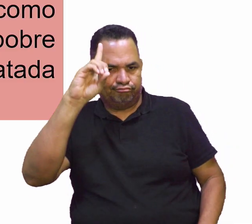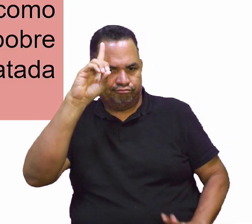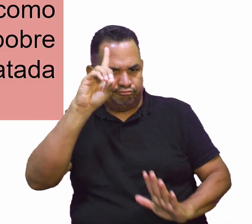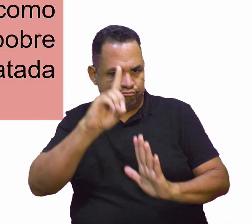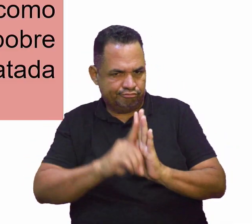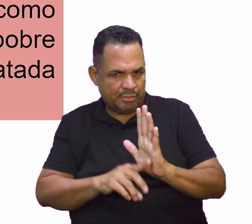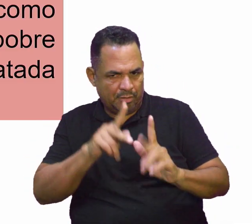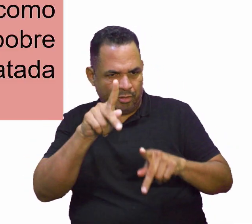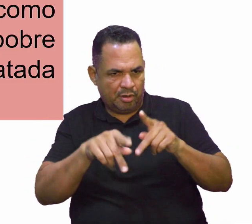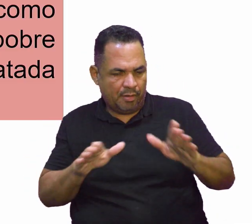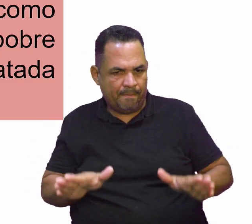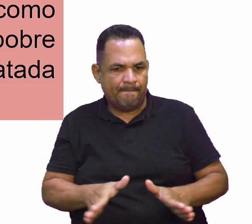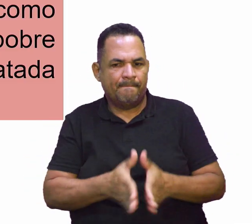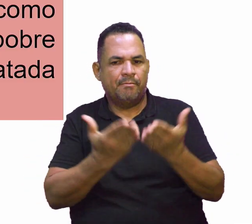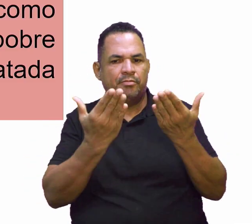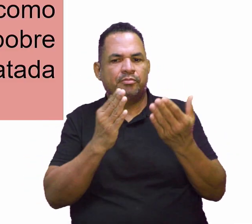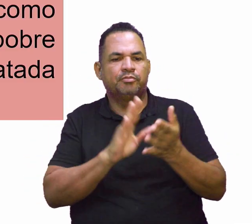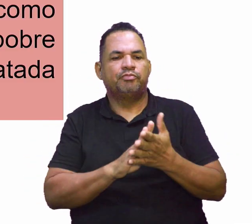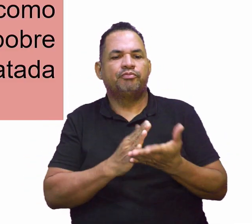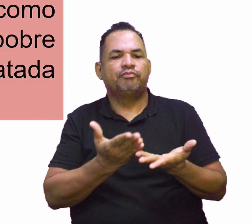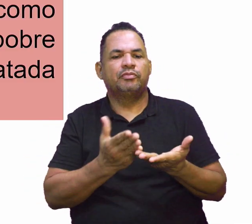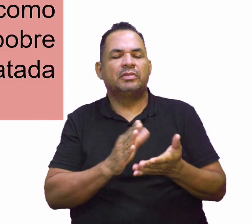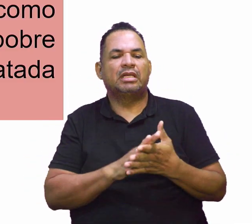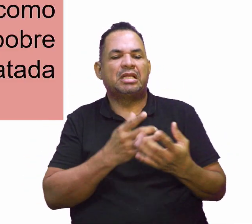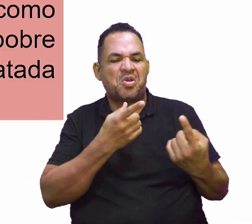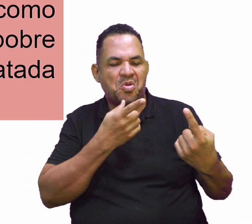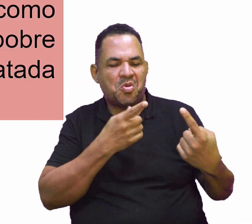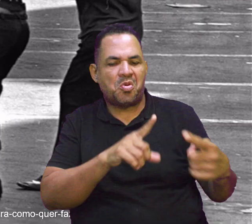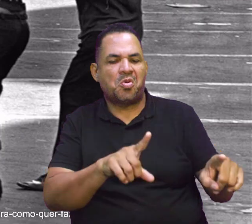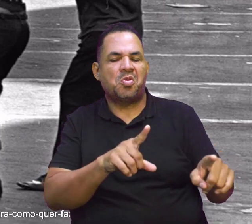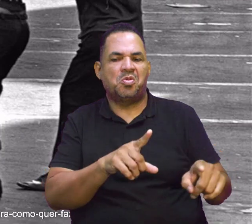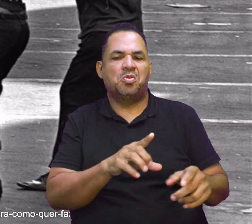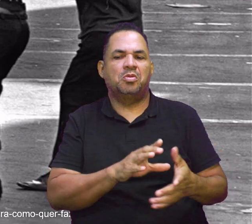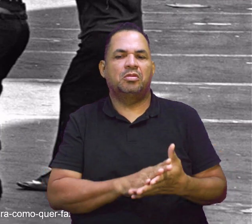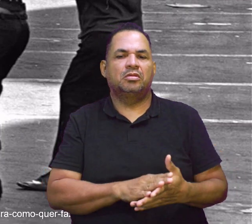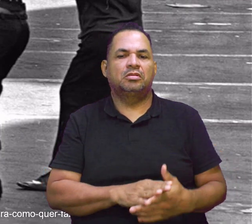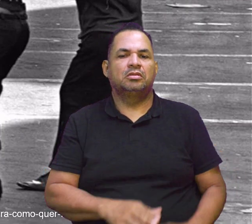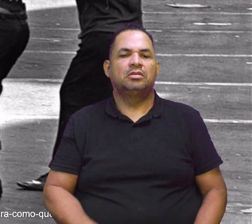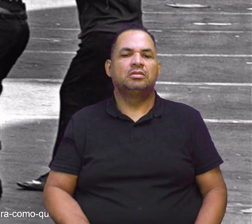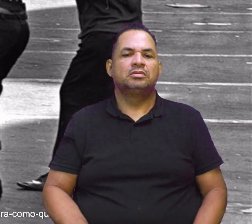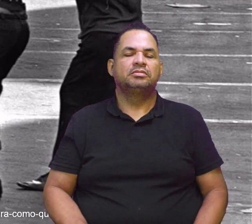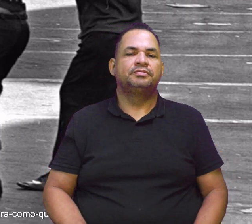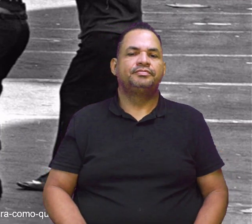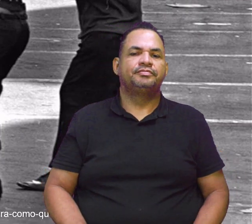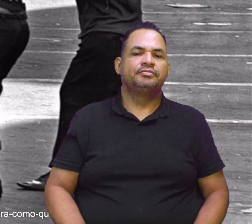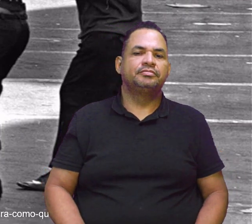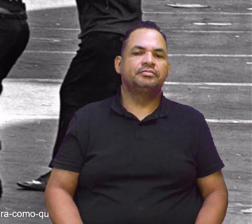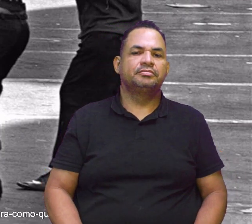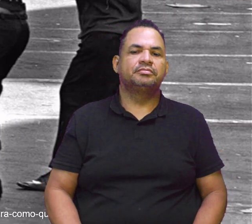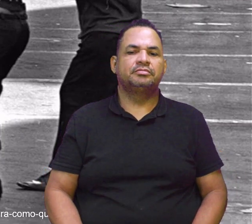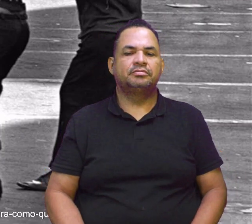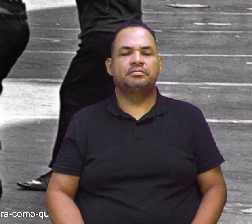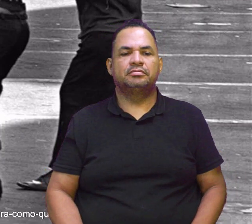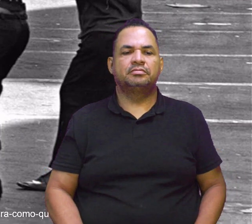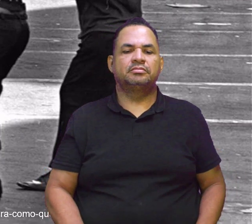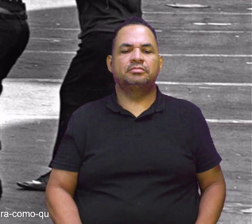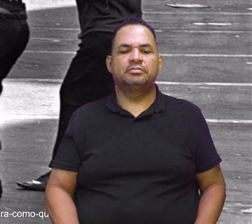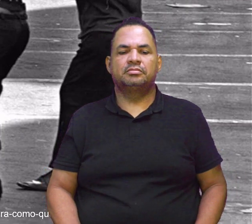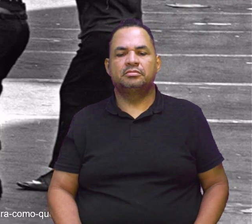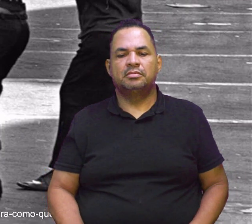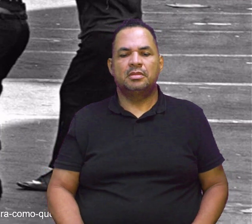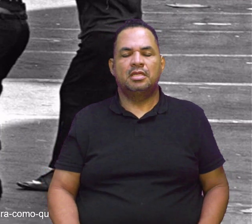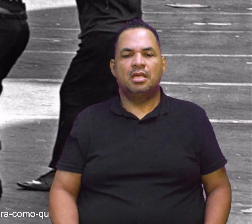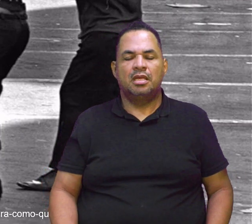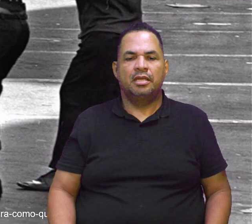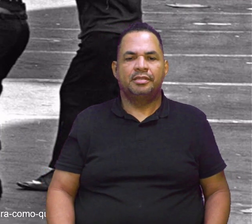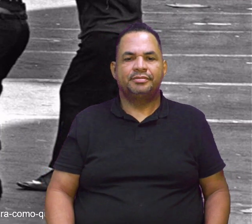era frequentemente tratada como inimiga interna. E geralmente nós